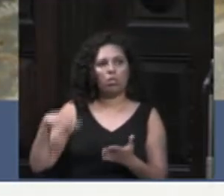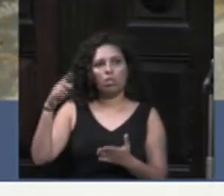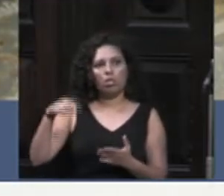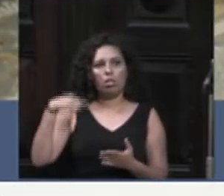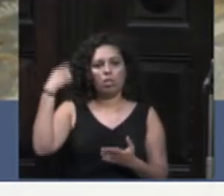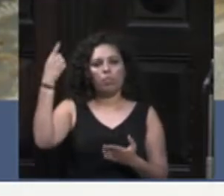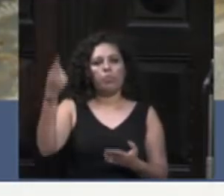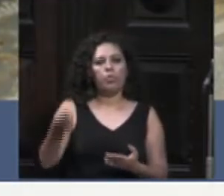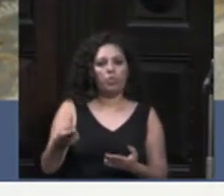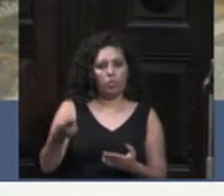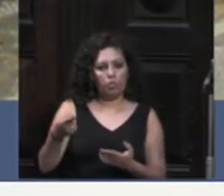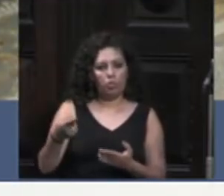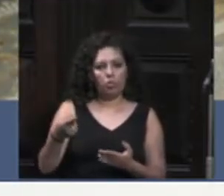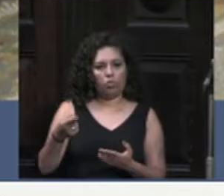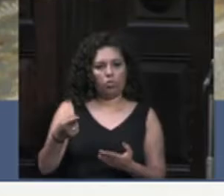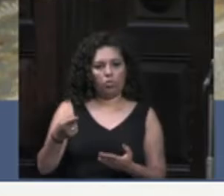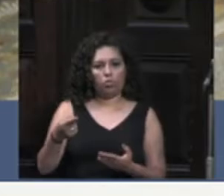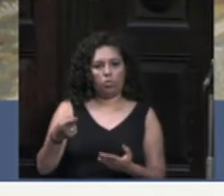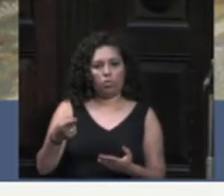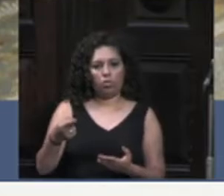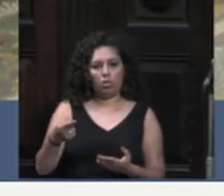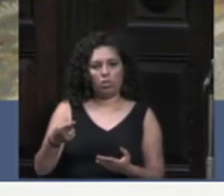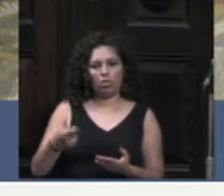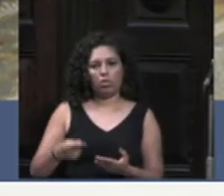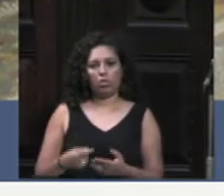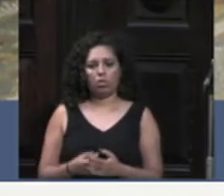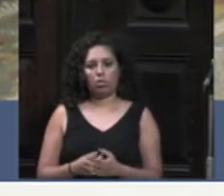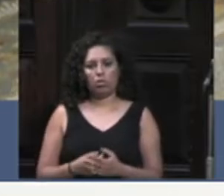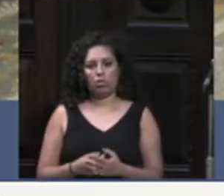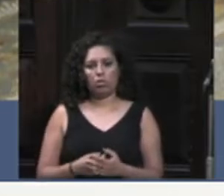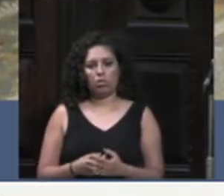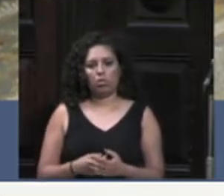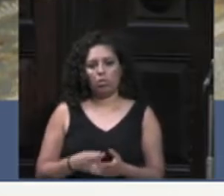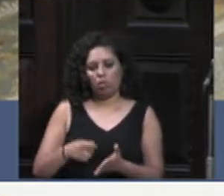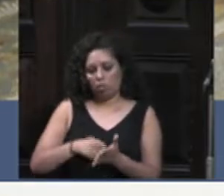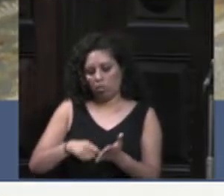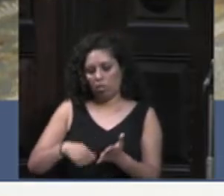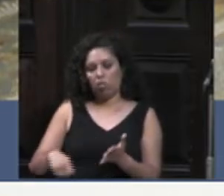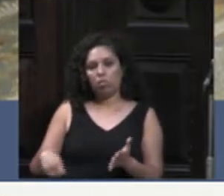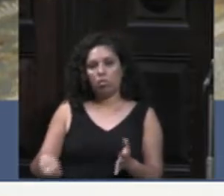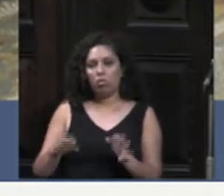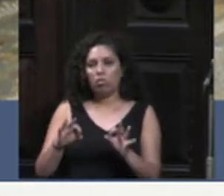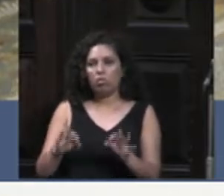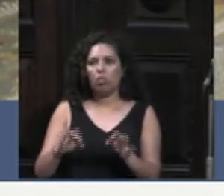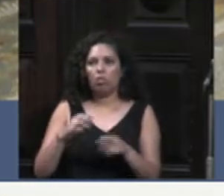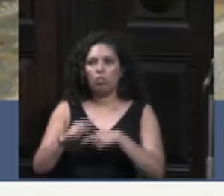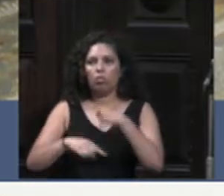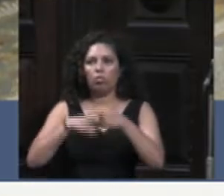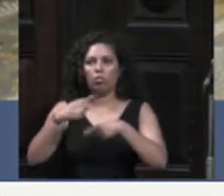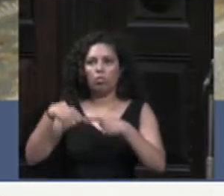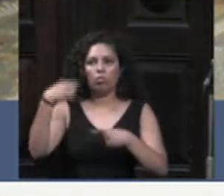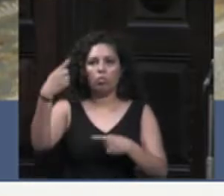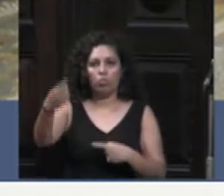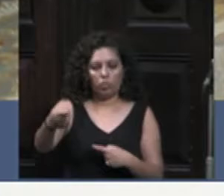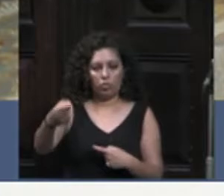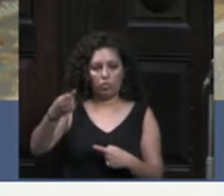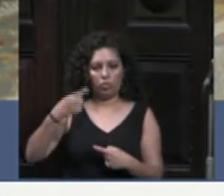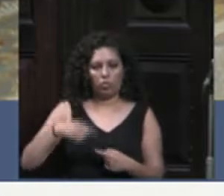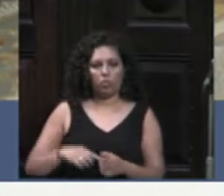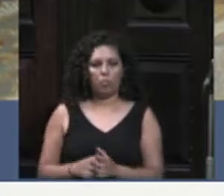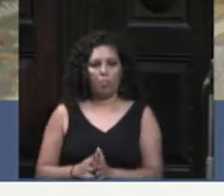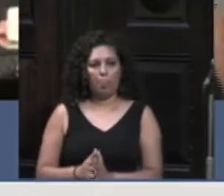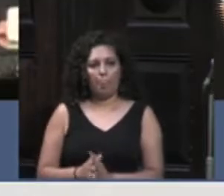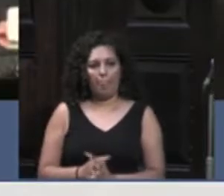declarar isso, é de comum acordo com ele. É um projeto conjunto, ele vai assinar amanhã de manhã, mas já está entrando com o nome dele. Era esse